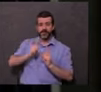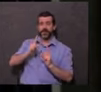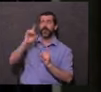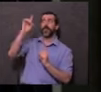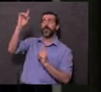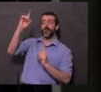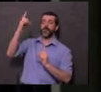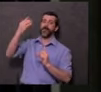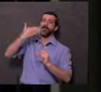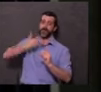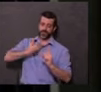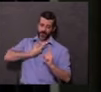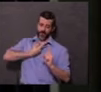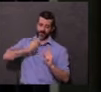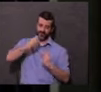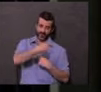enviado.